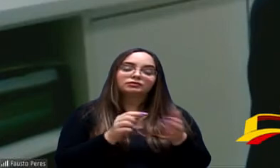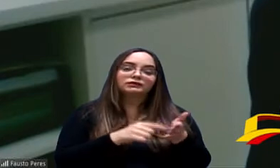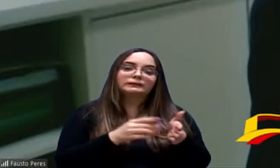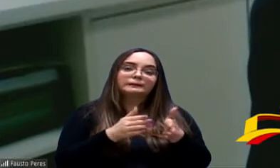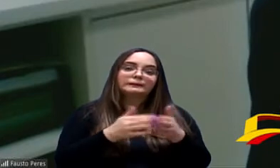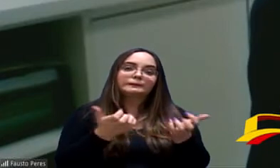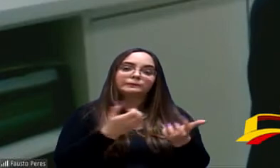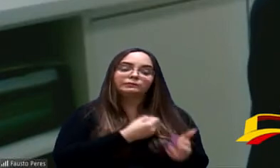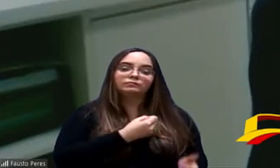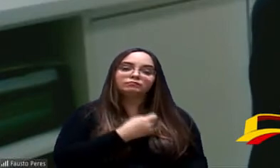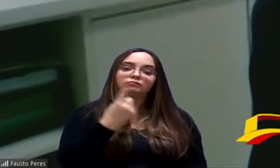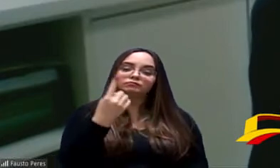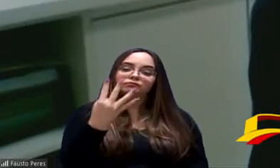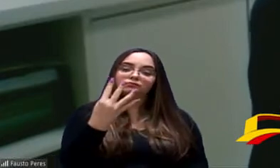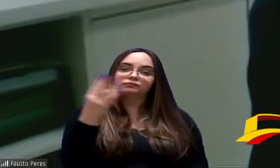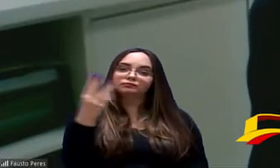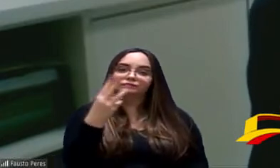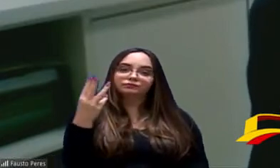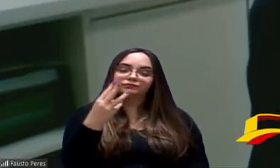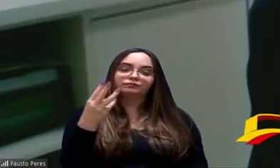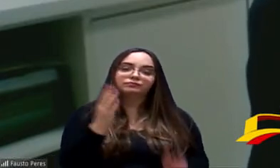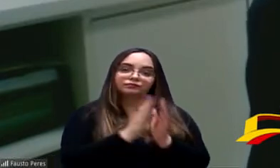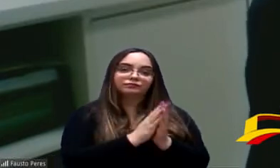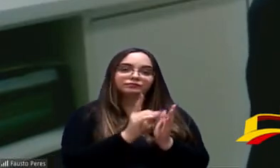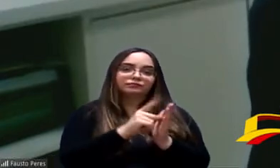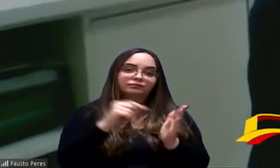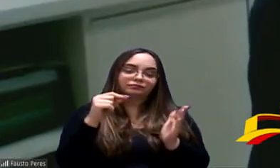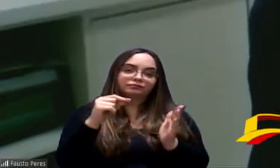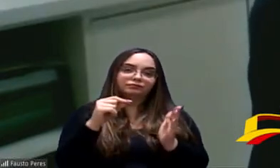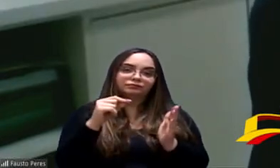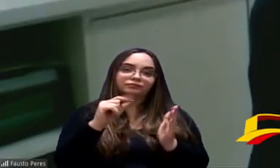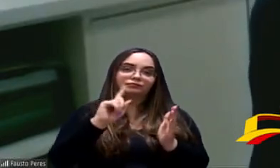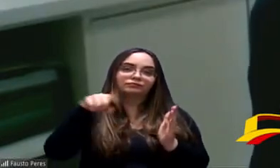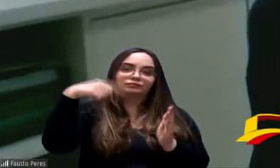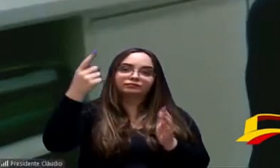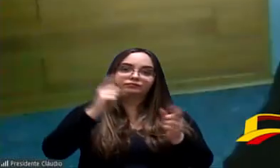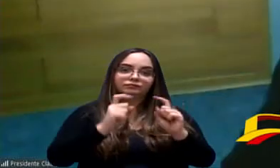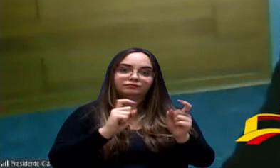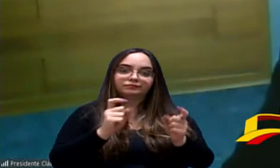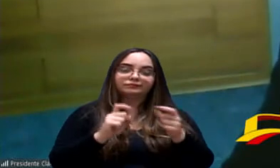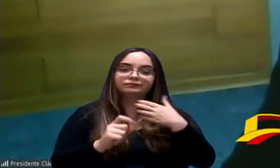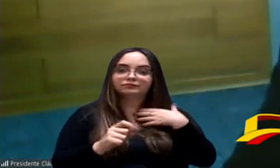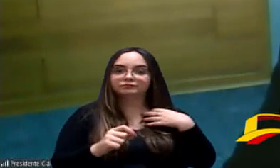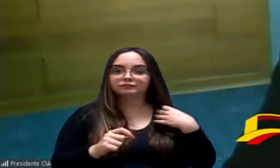requerimento meu, que é o 1433. Deixar em destaque aí para a próxima sessão.